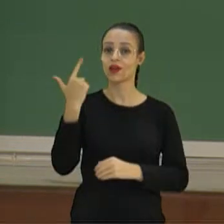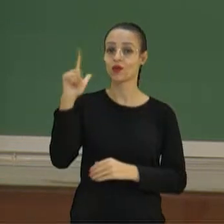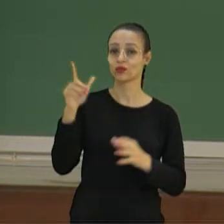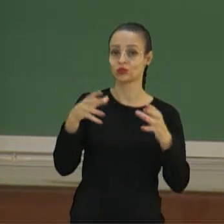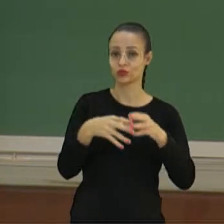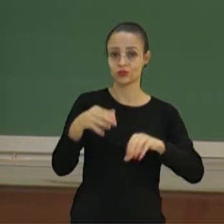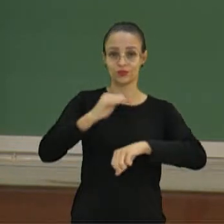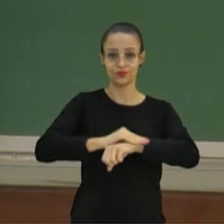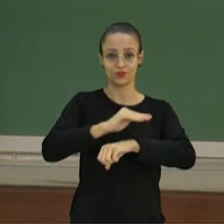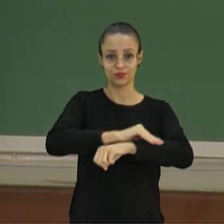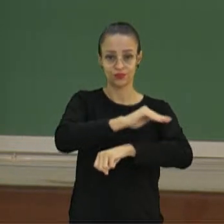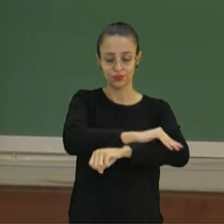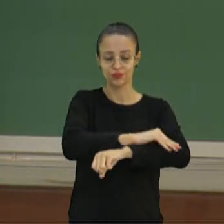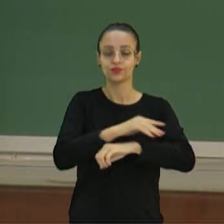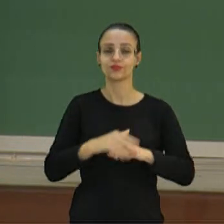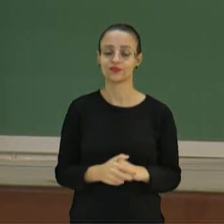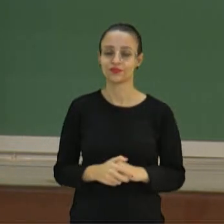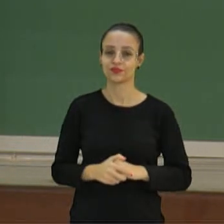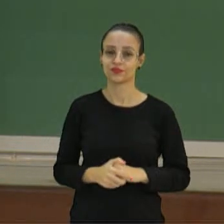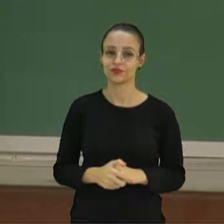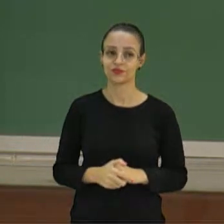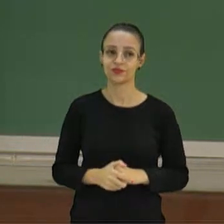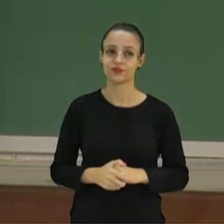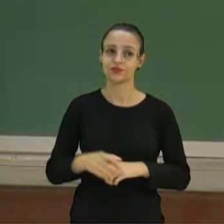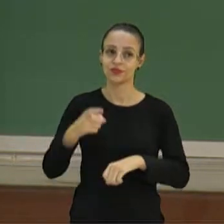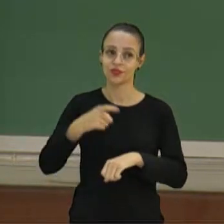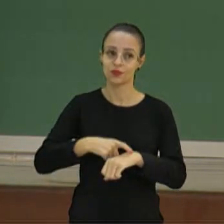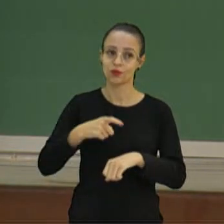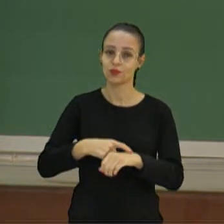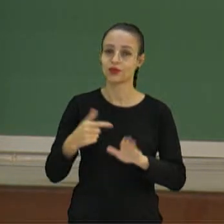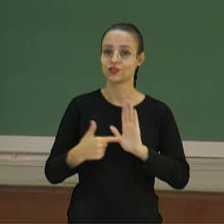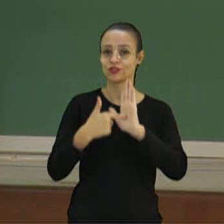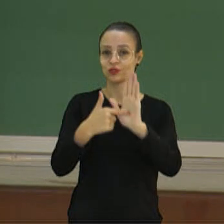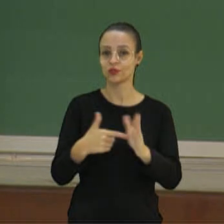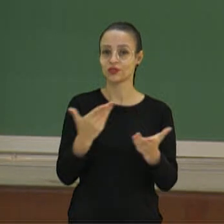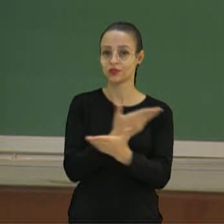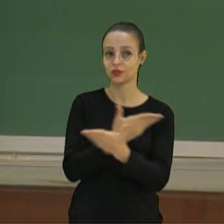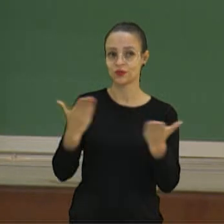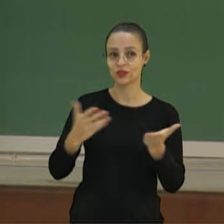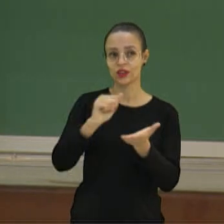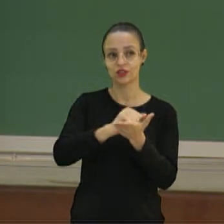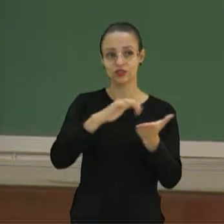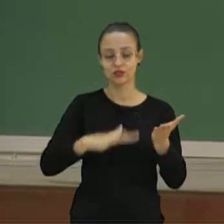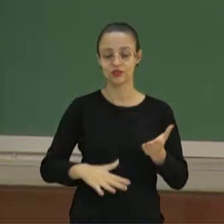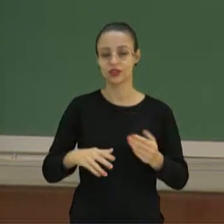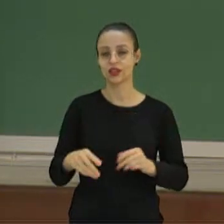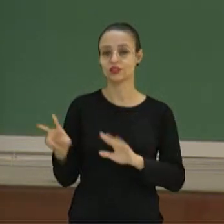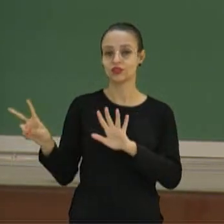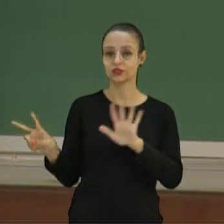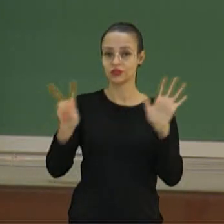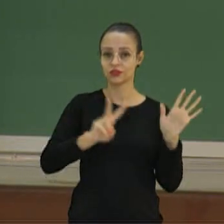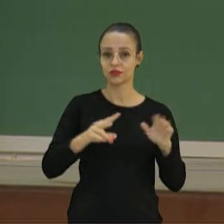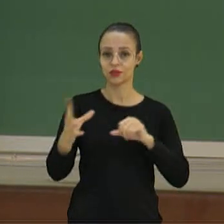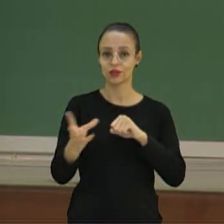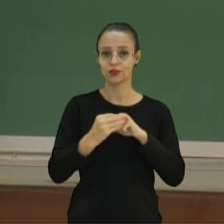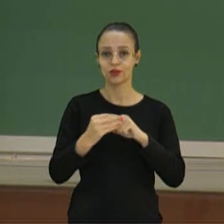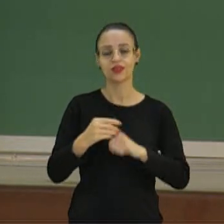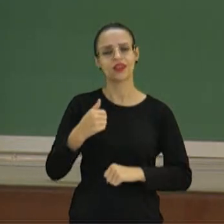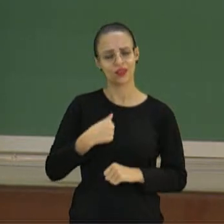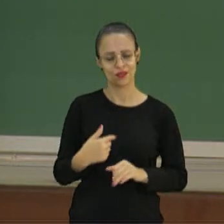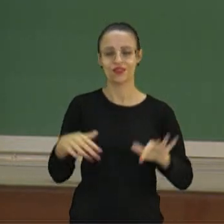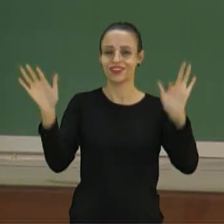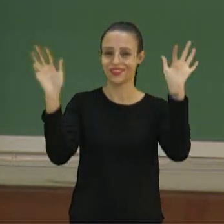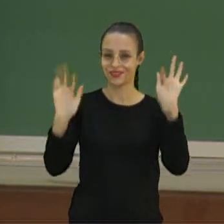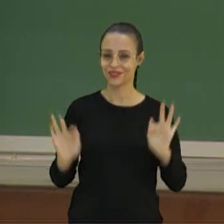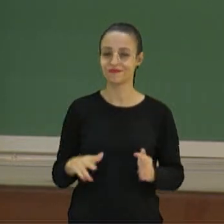anterior. E nós chegamos ao momento de mostrar para vocês os trabalhos da Semana do Conhecimento. Eu estou muito feliz